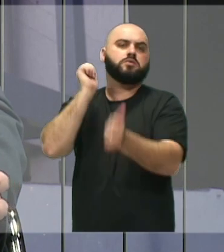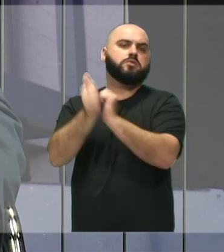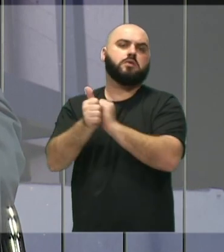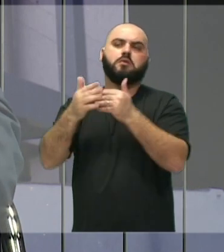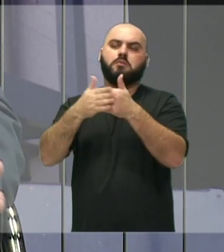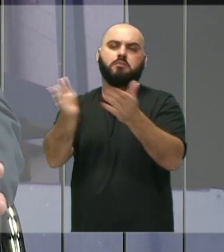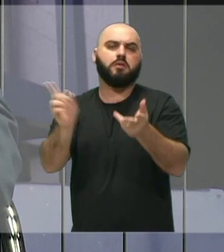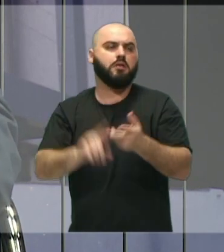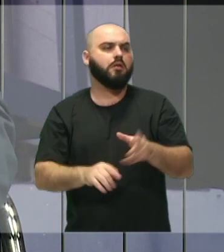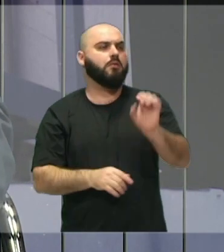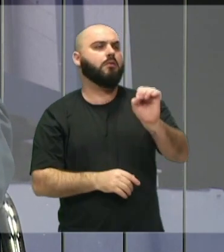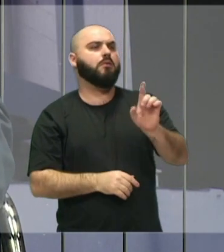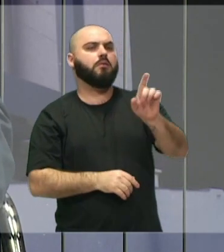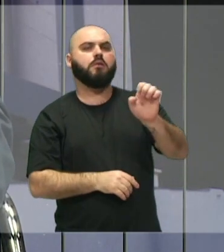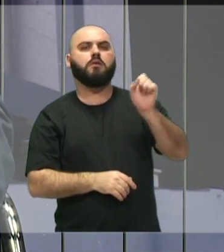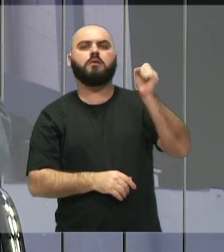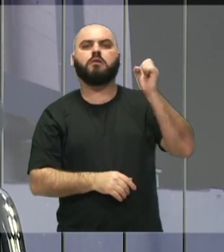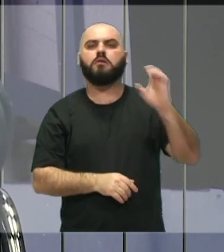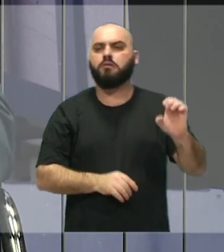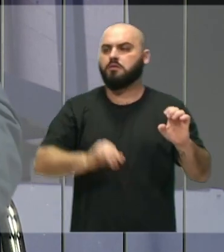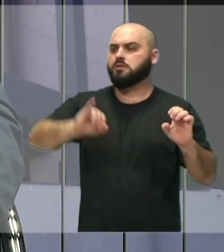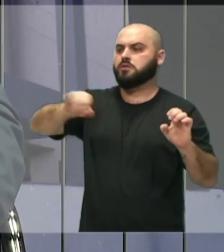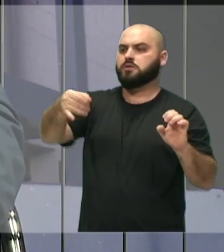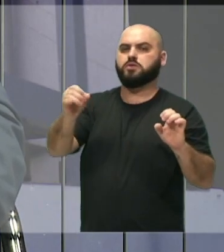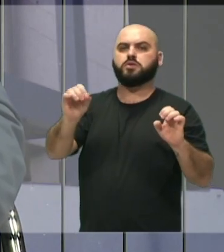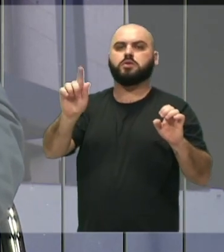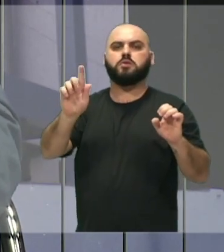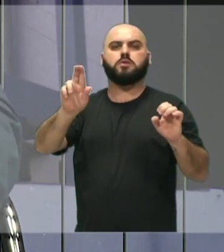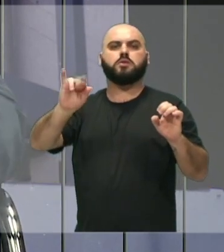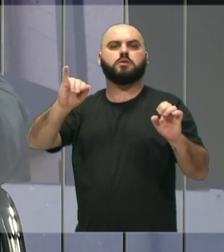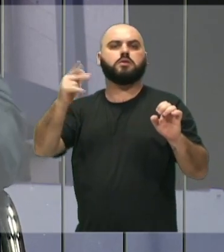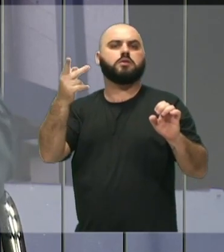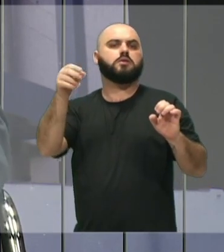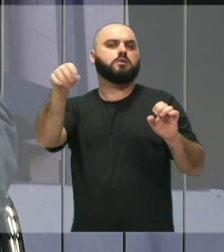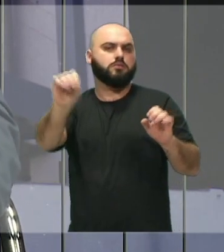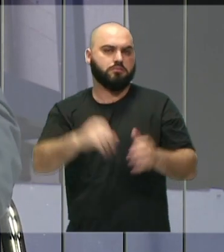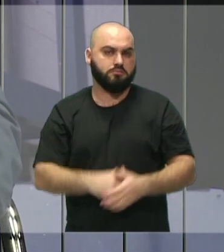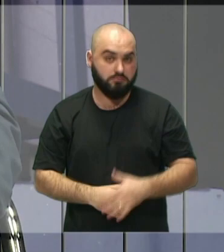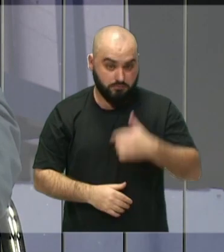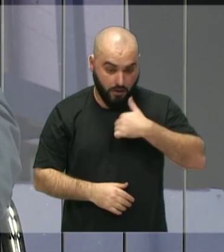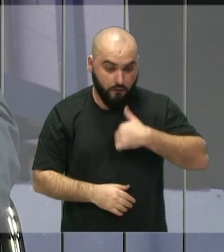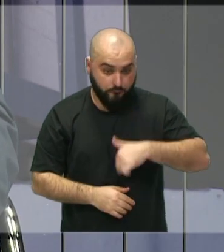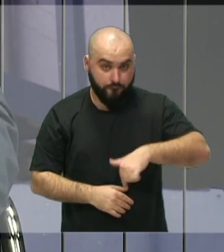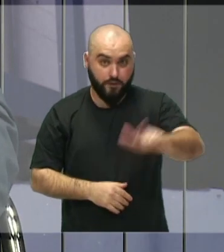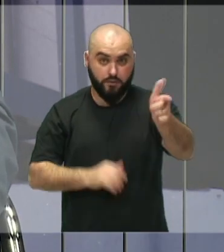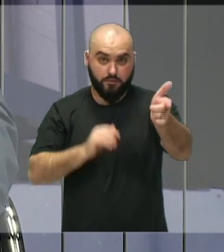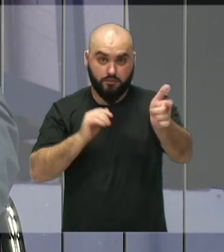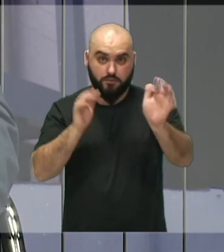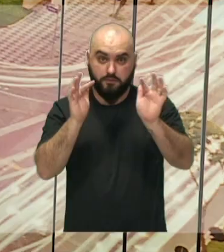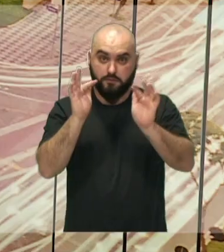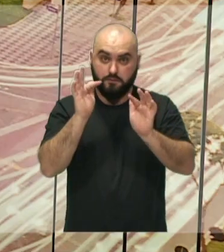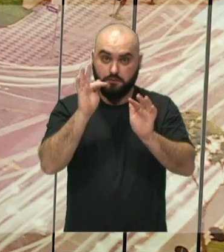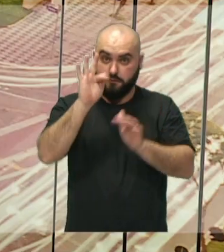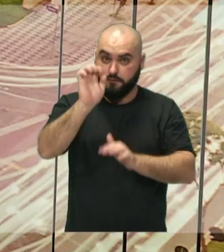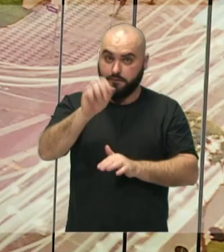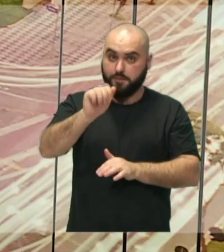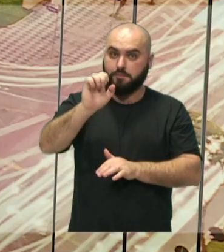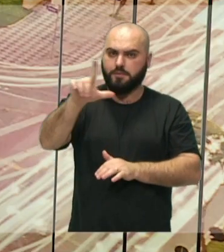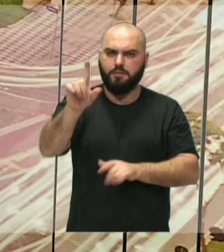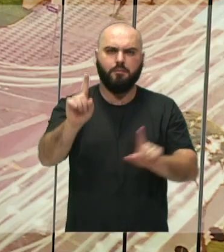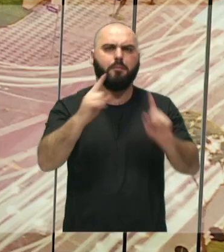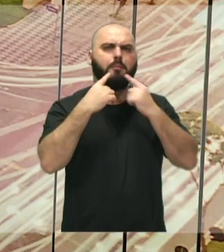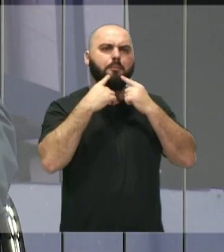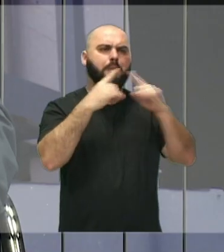abertos, OLESC, joguinhos. Então, eu penso ao contrário. Naquele momento que eu vim para a Fundação de Esportes, talvez as críticas que a gente recebeu foi